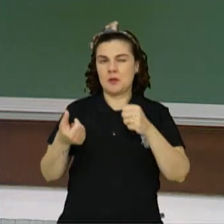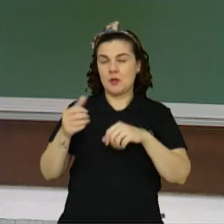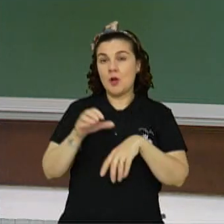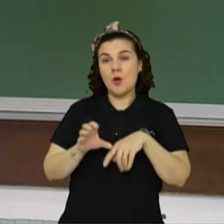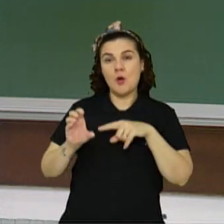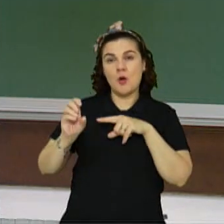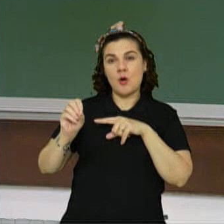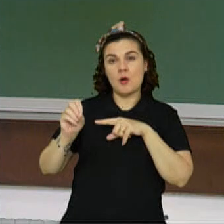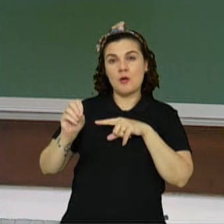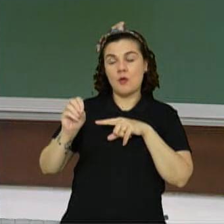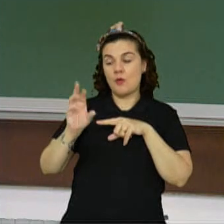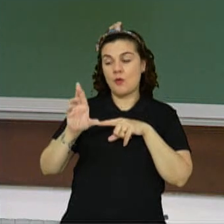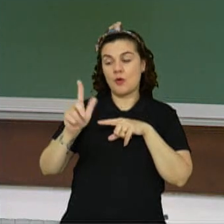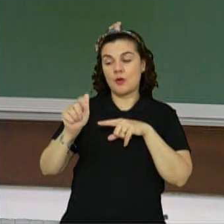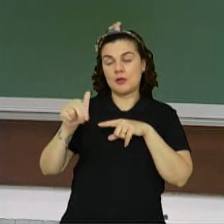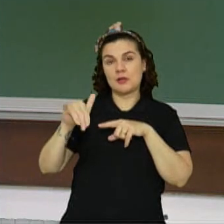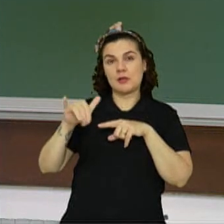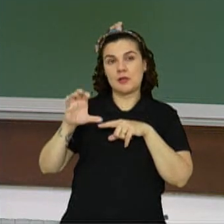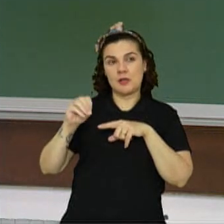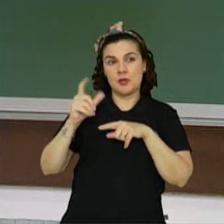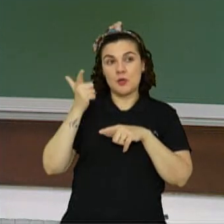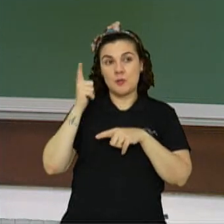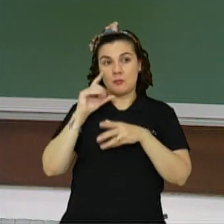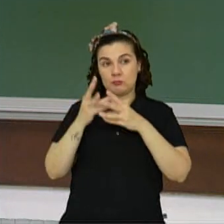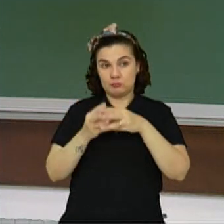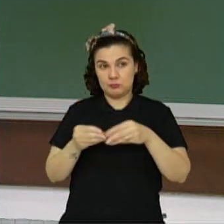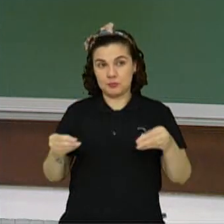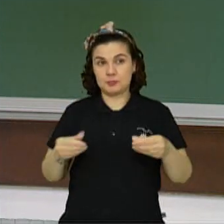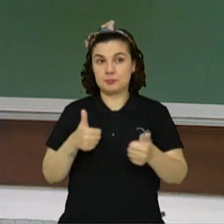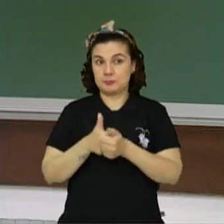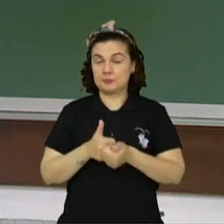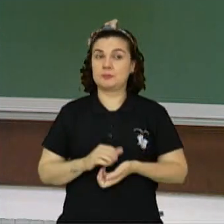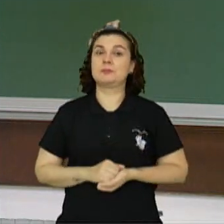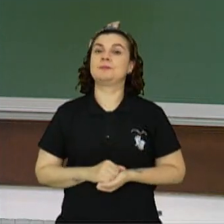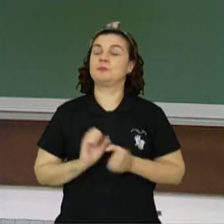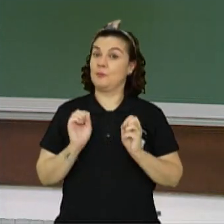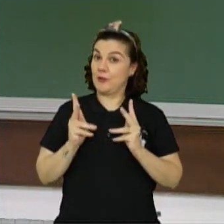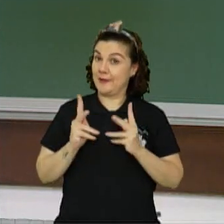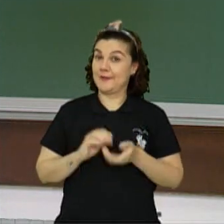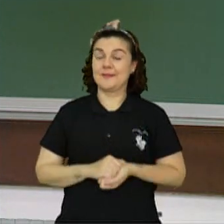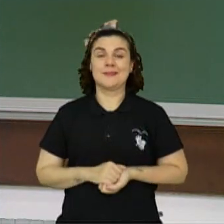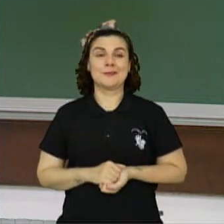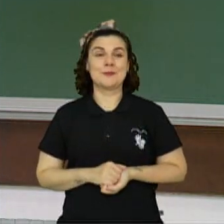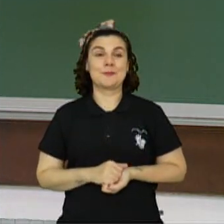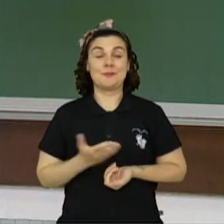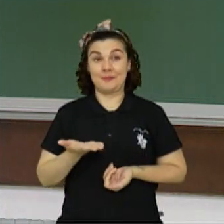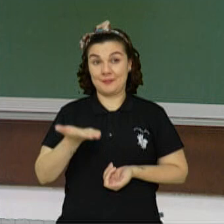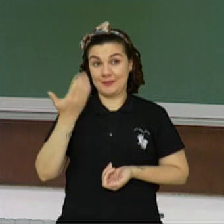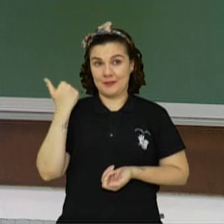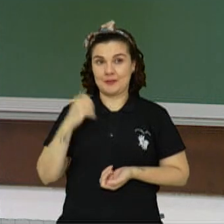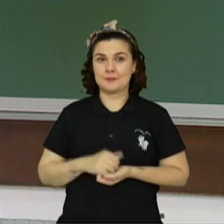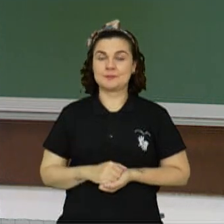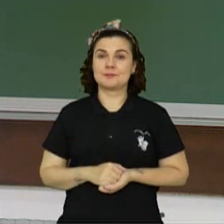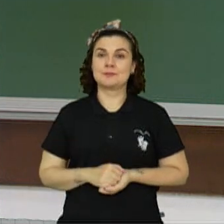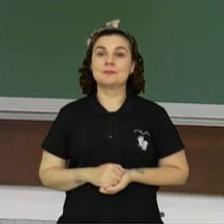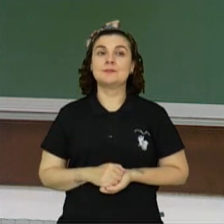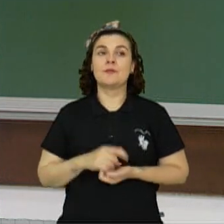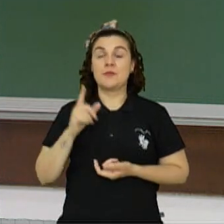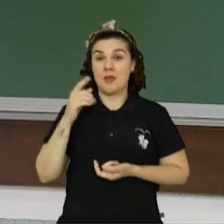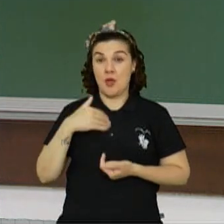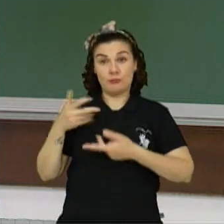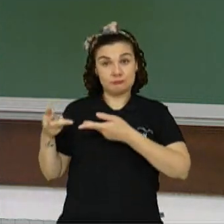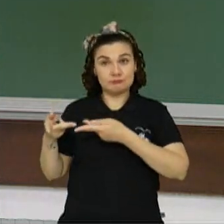matéria orgânica para que possa ter um decompositor específico mais próximo. Beleza, pessoal? Mas vamos lá, agora é com vocês. Eu